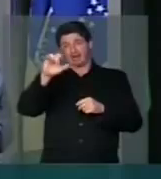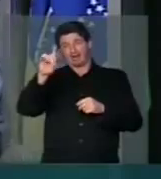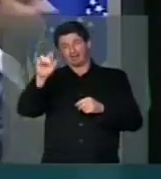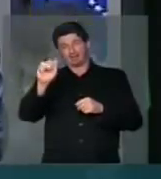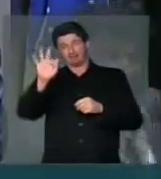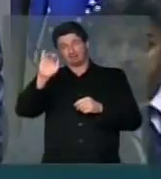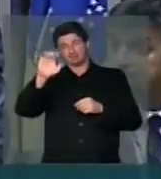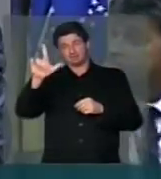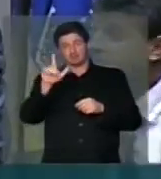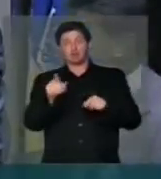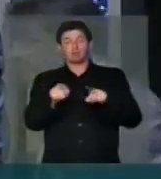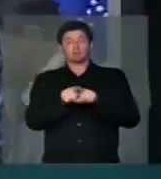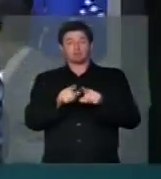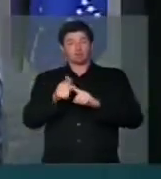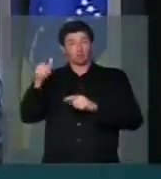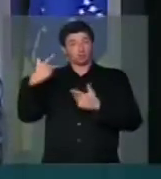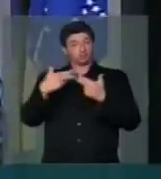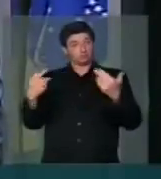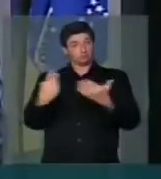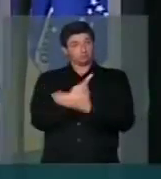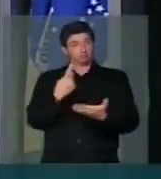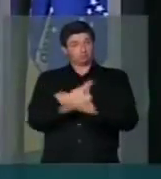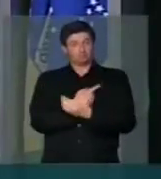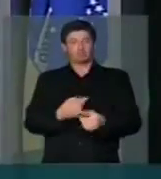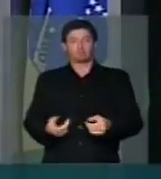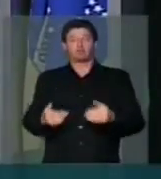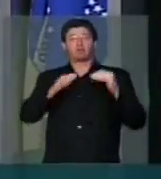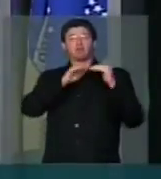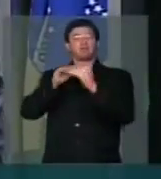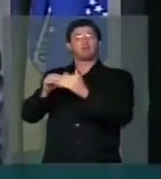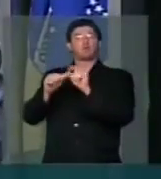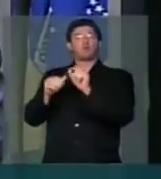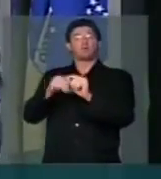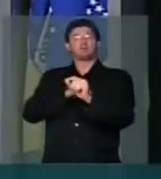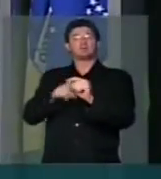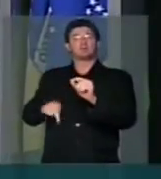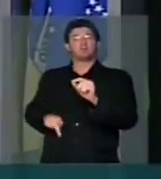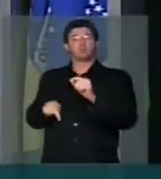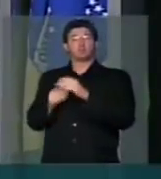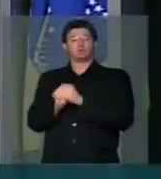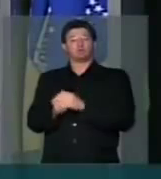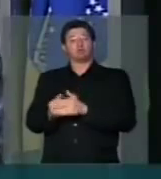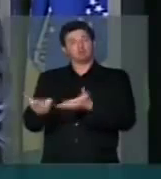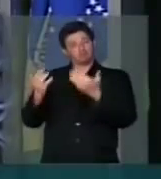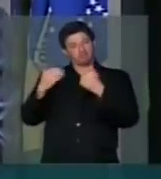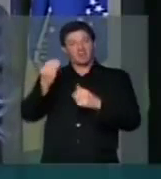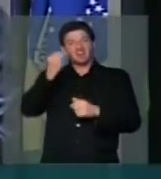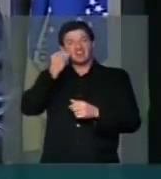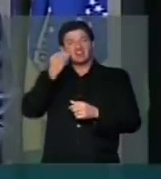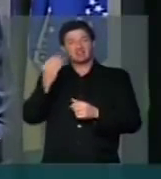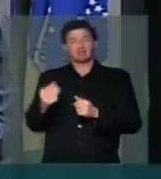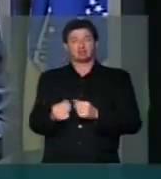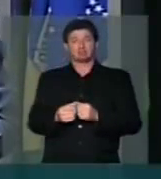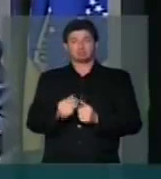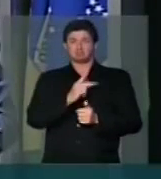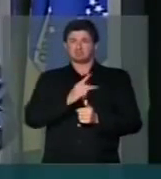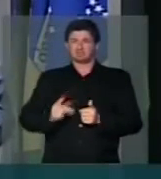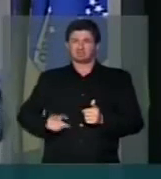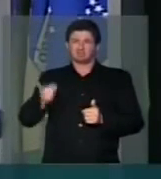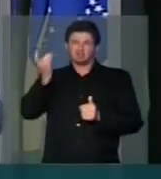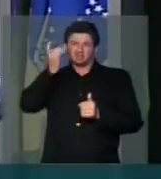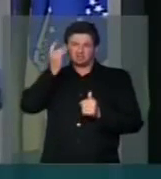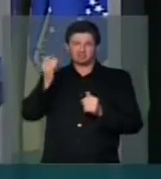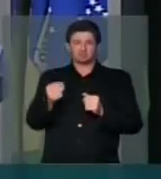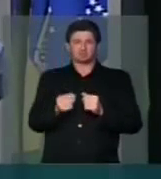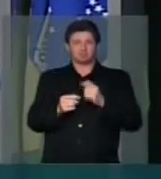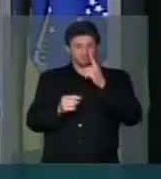fiscais e por outros ilícitos, diz ao Ministério Público, venha tentar. A presidente da República